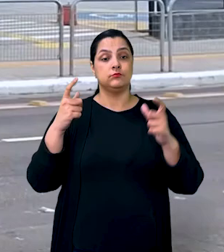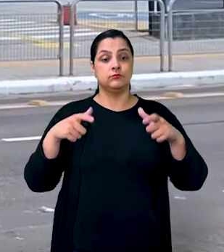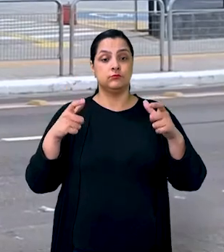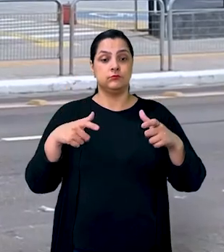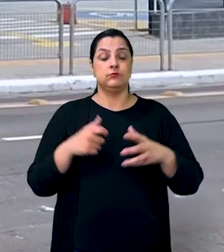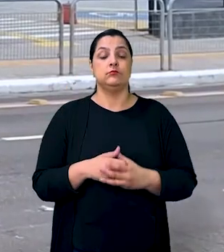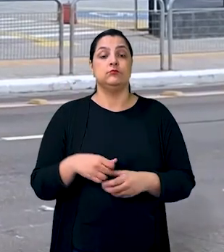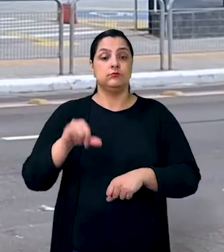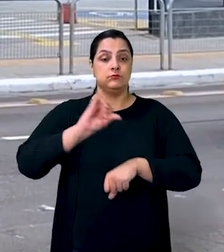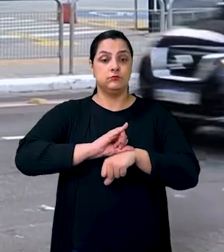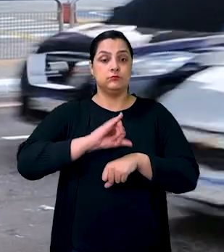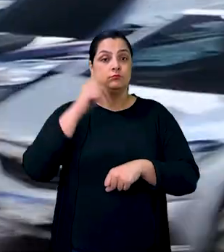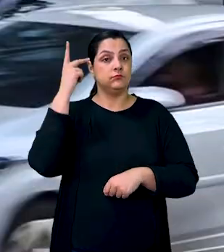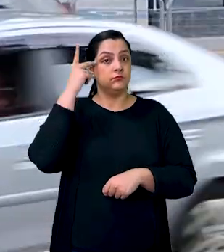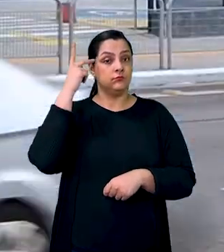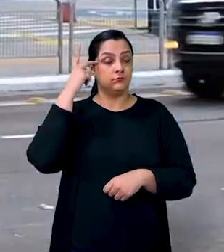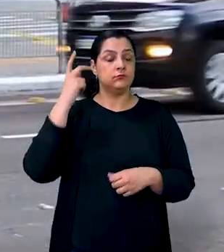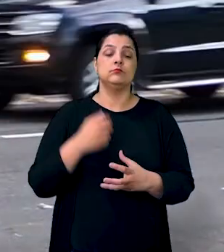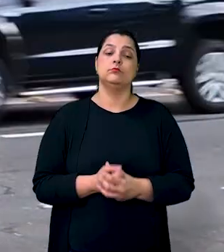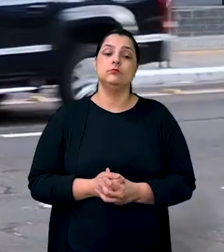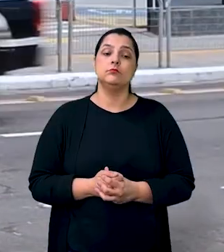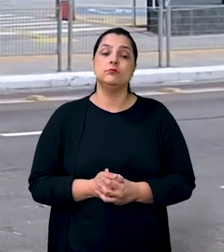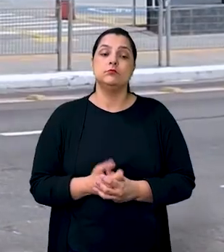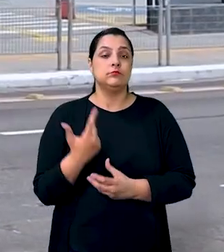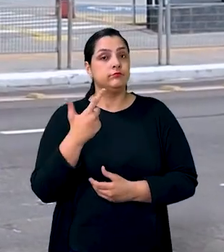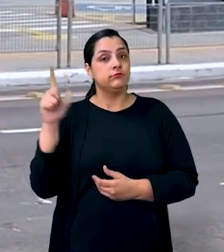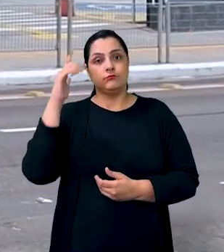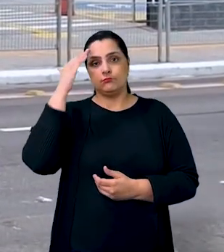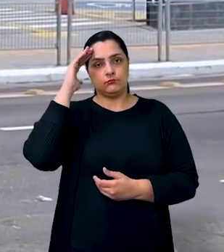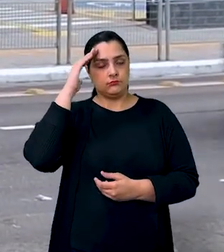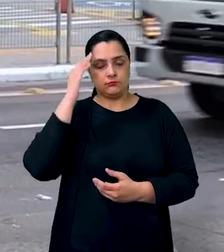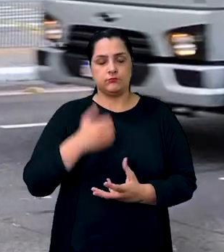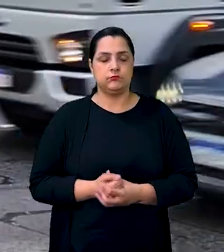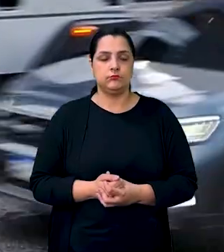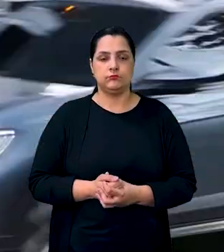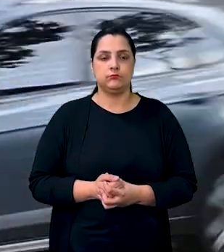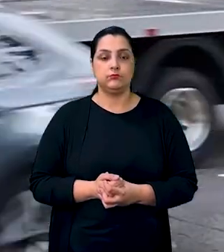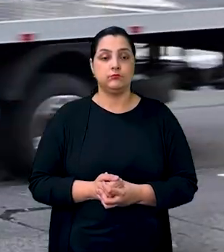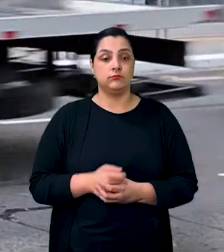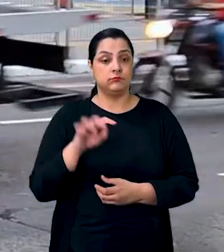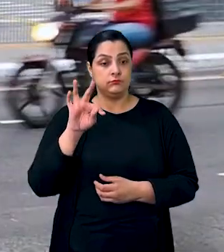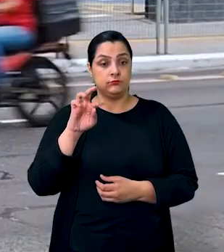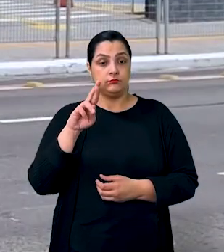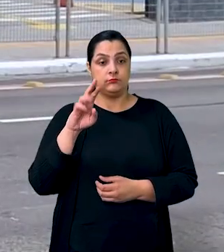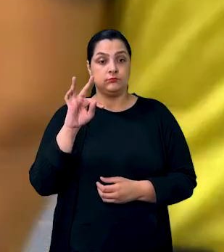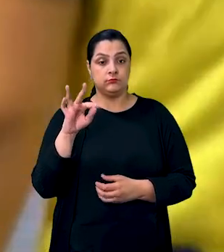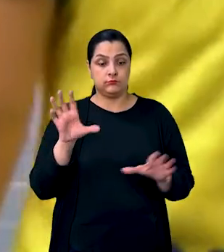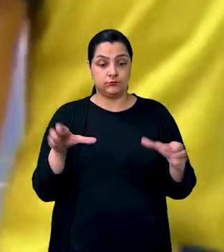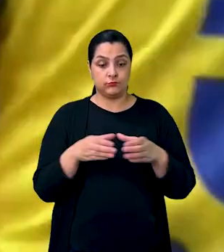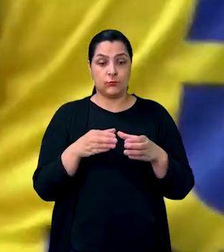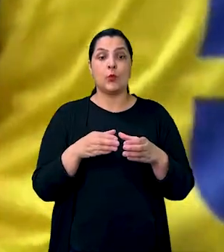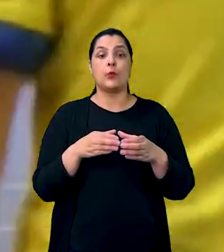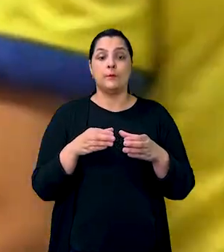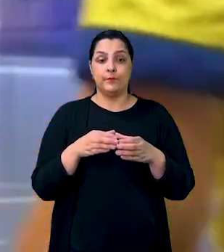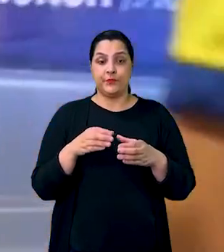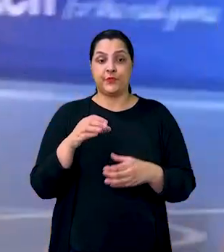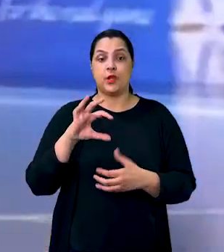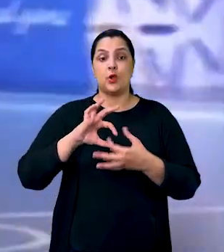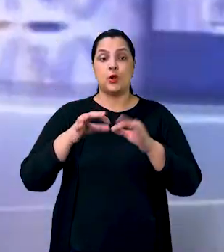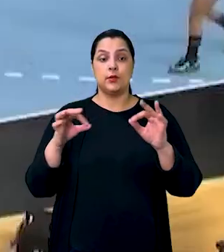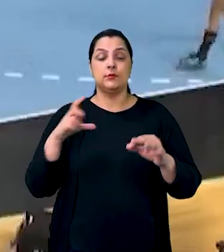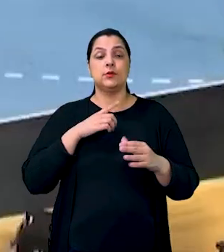da 2ª Região, com sede na capital paulista, teve outro entendimento. Para o TRT, o Comitê Olímpico